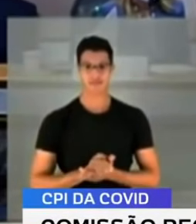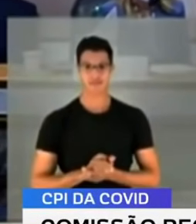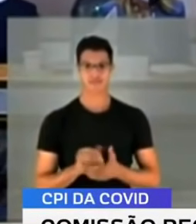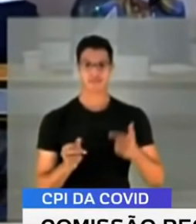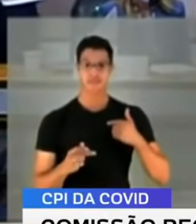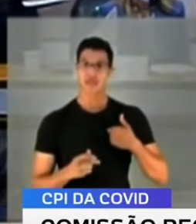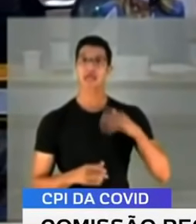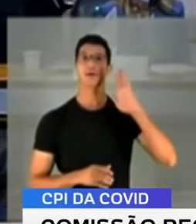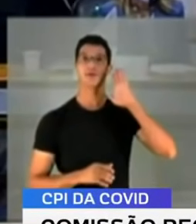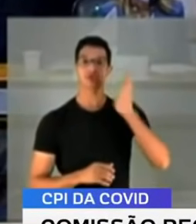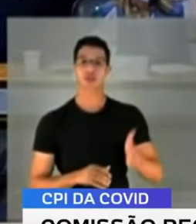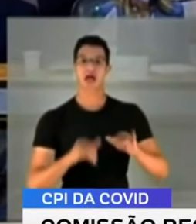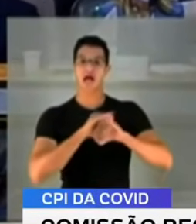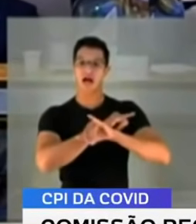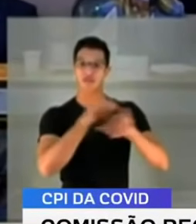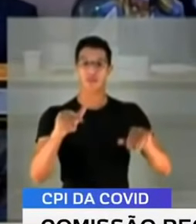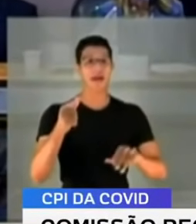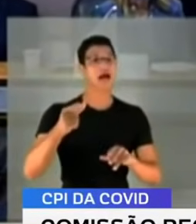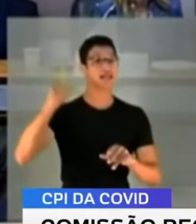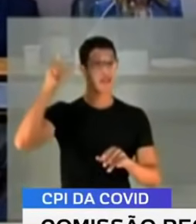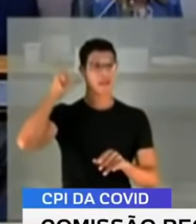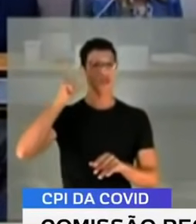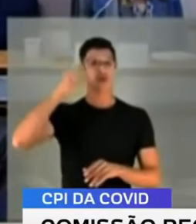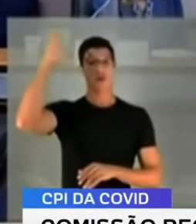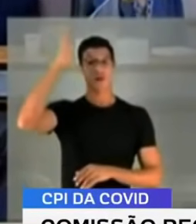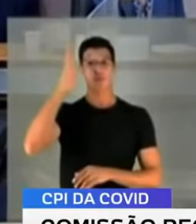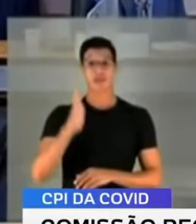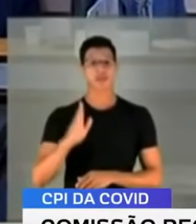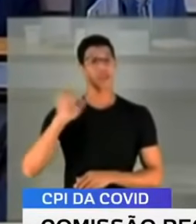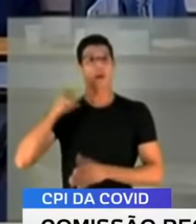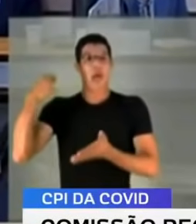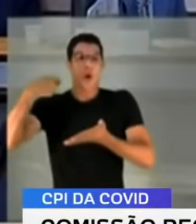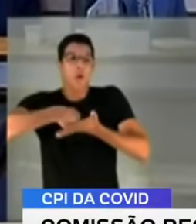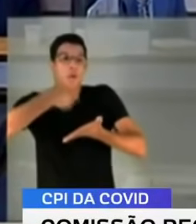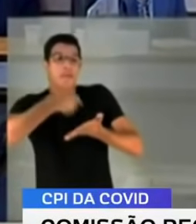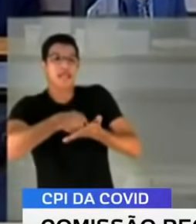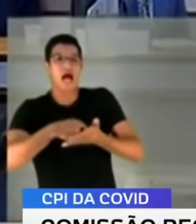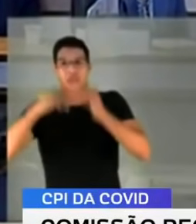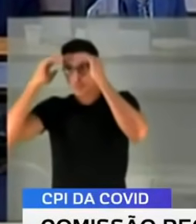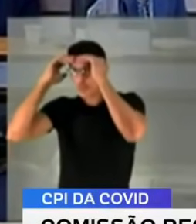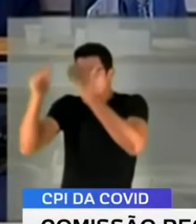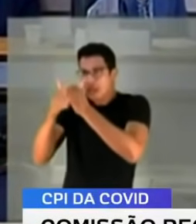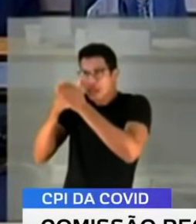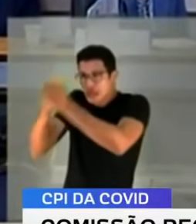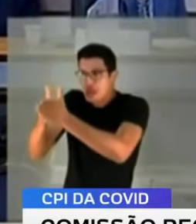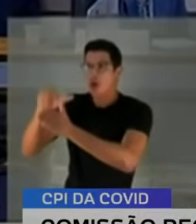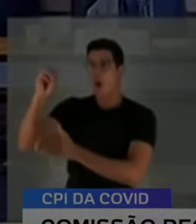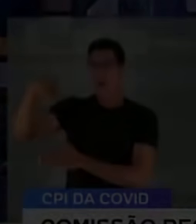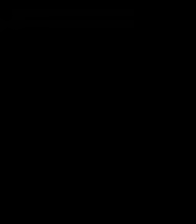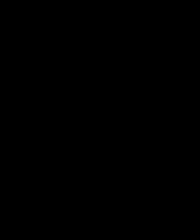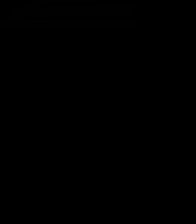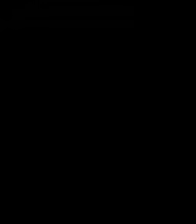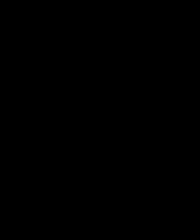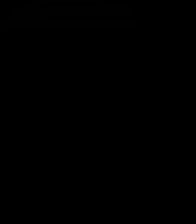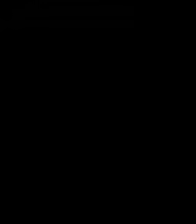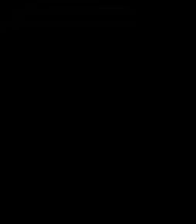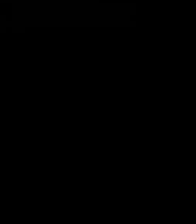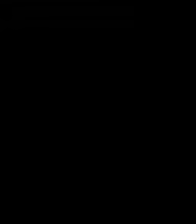já informei anteriormente para o senhor, o Brasil não é obrigado a seguir as orientações da OMS.